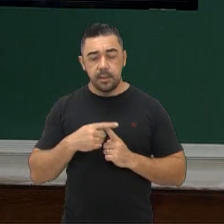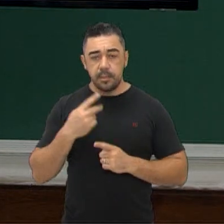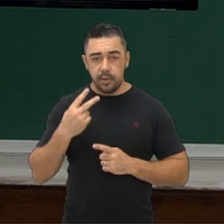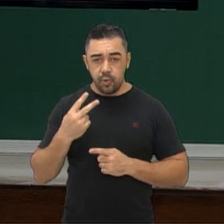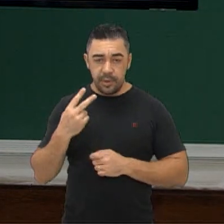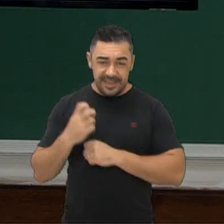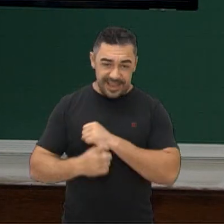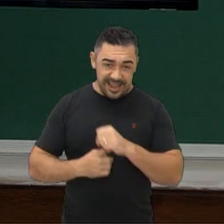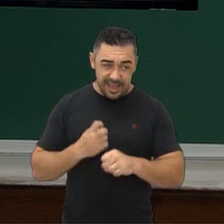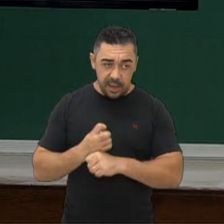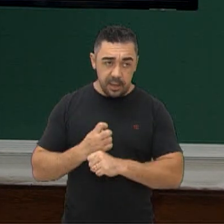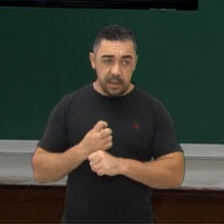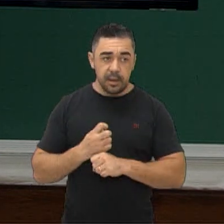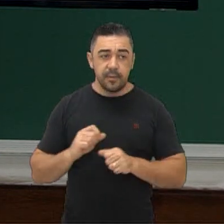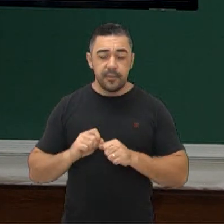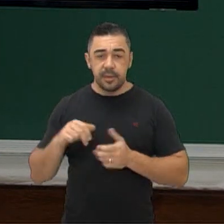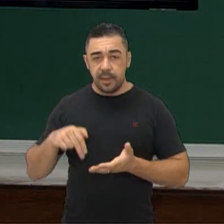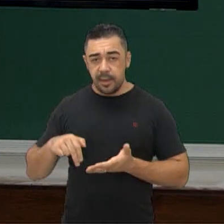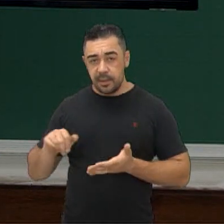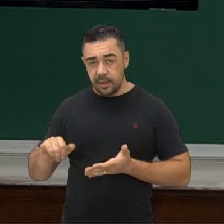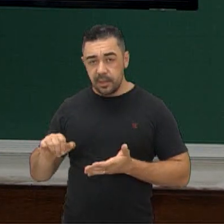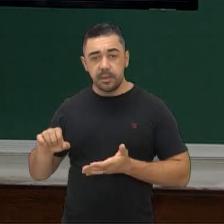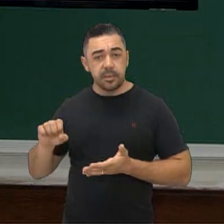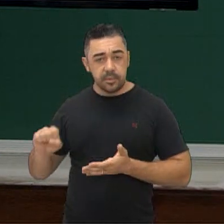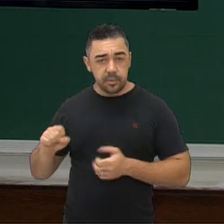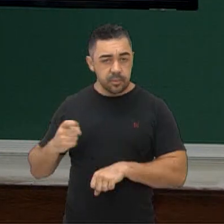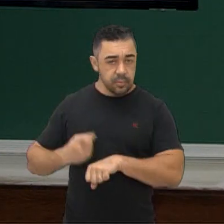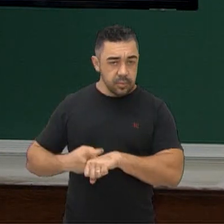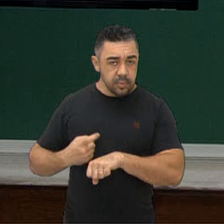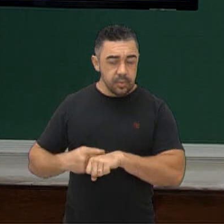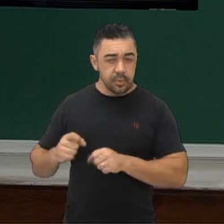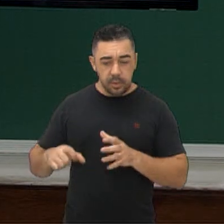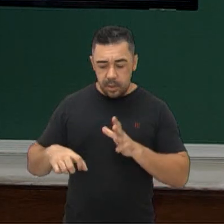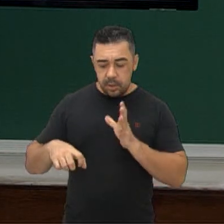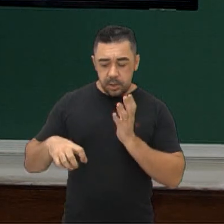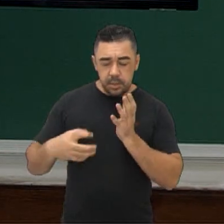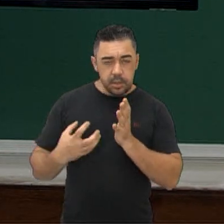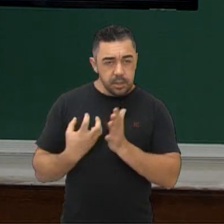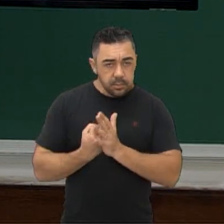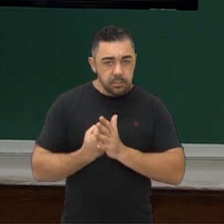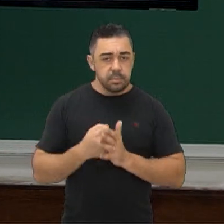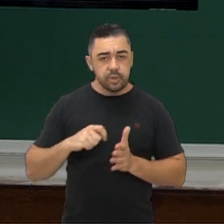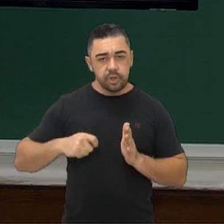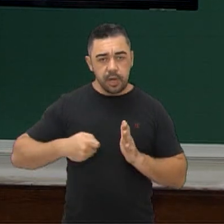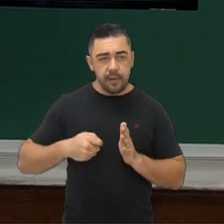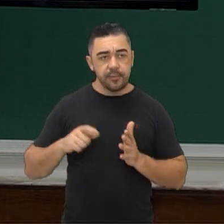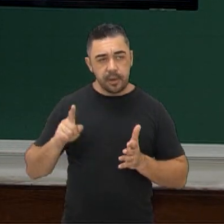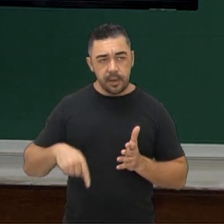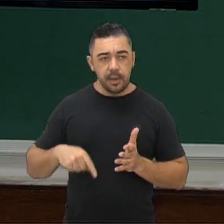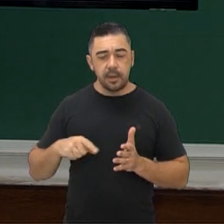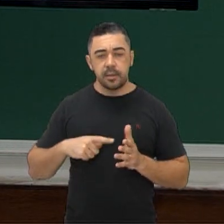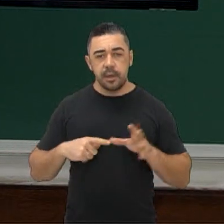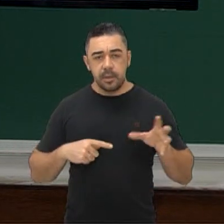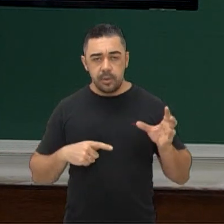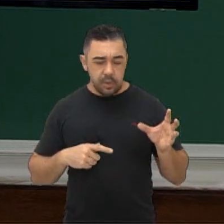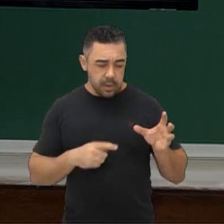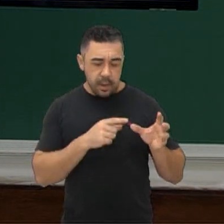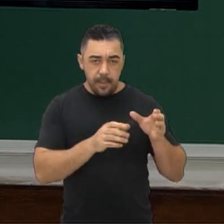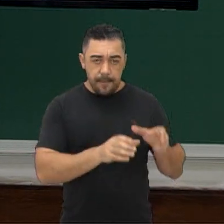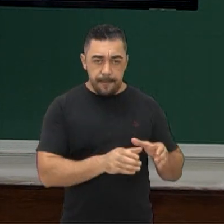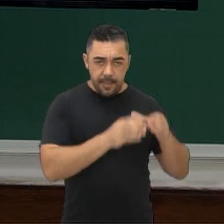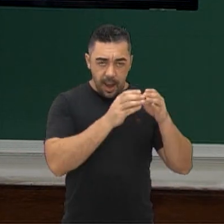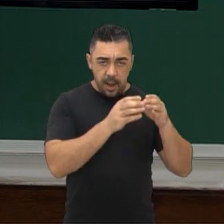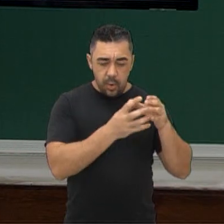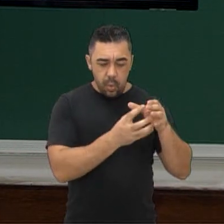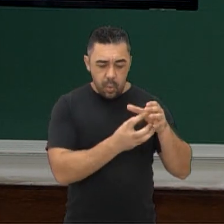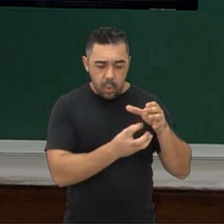elétrons, formando o Ni sólido, que se deposita em cima da chave. E aí, nesse caso, a gente vai ter uma corrosão da barra de